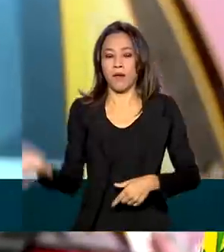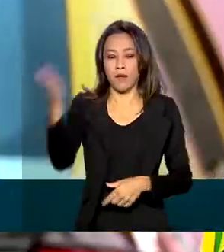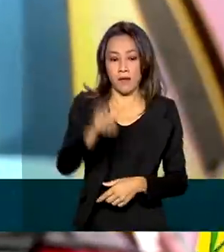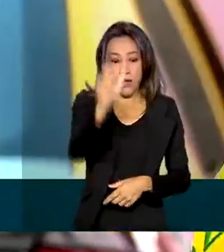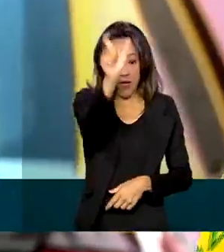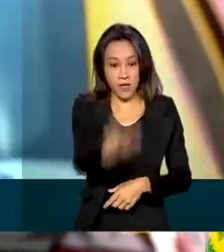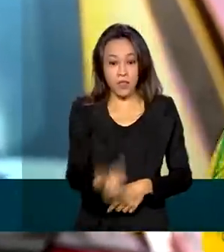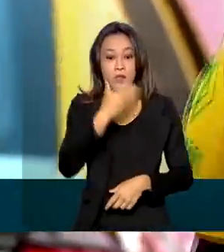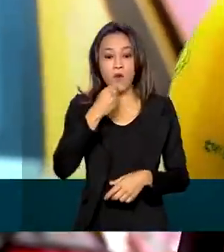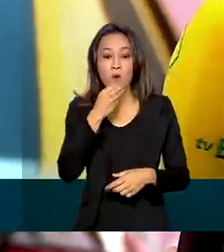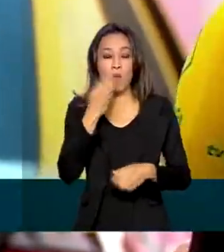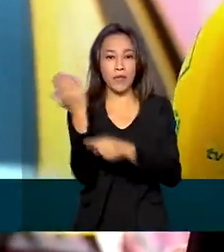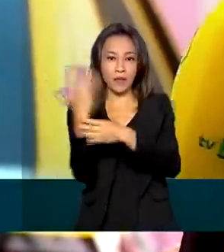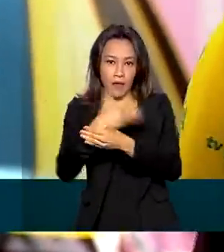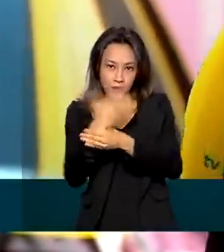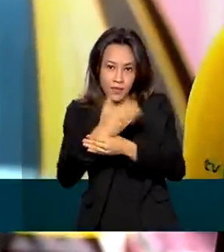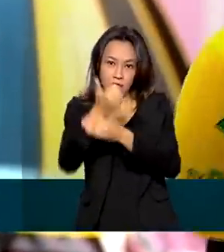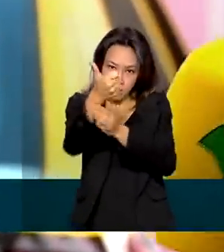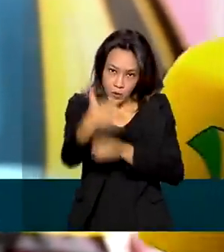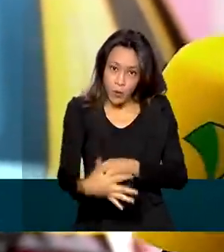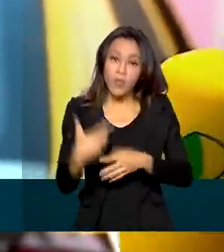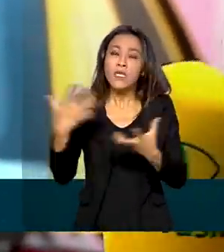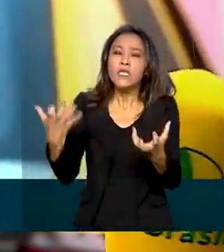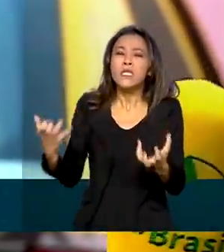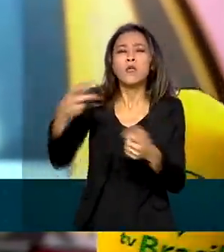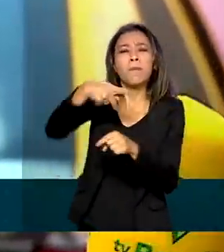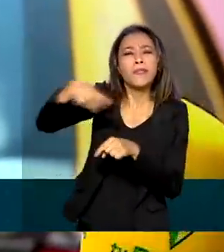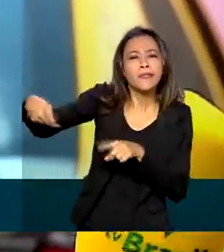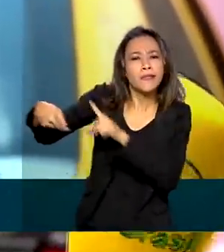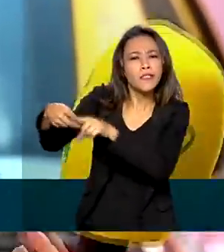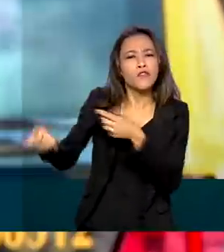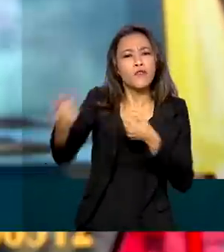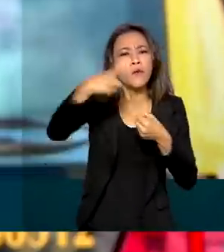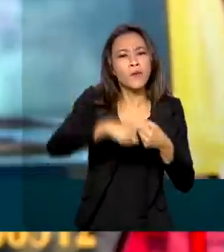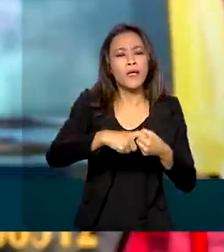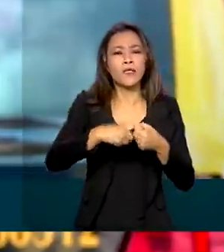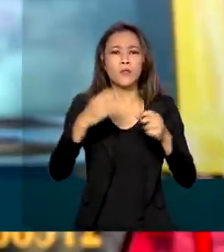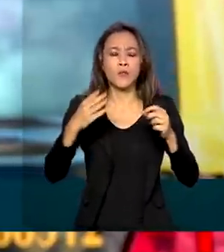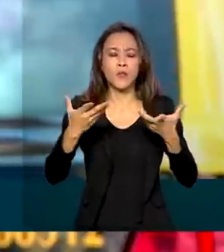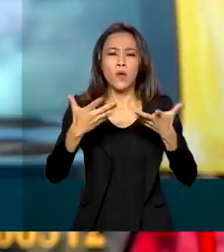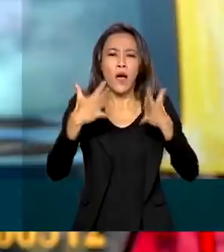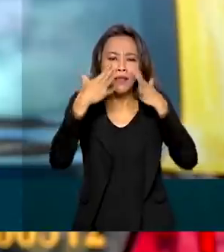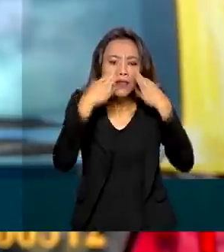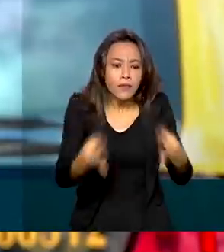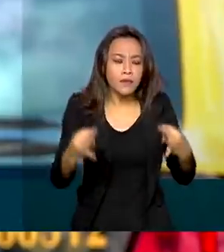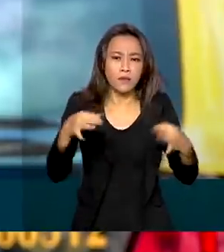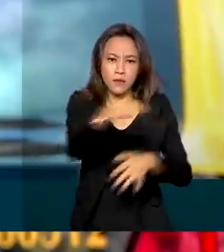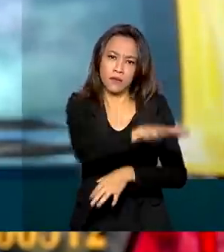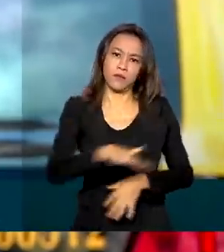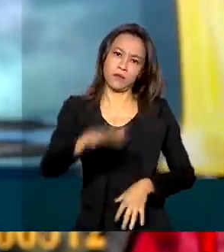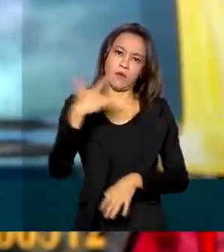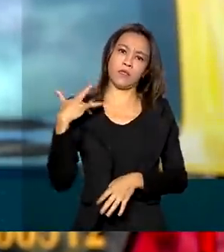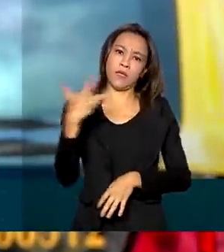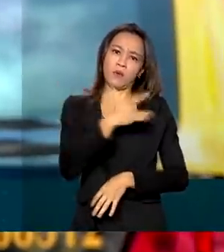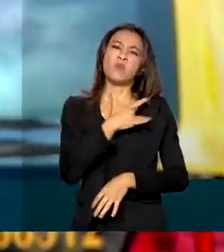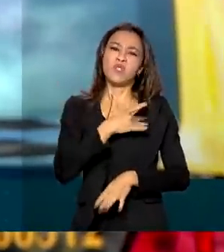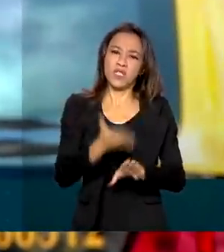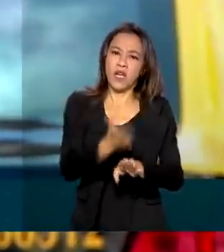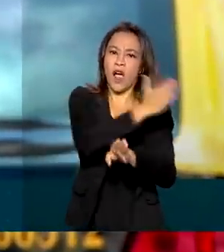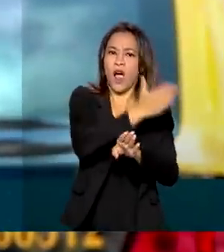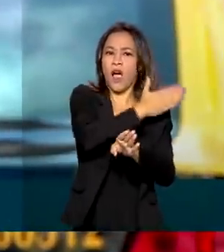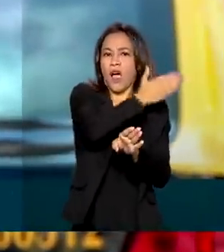taxista Jorge Garçon gostaria que Guillermo Lasso voltasse seu governo para a atenção à saúde, área esquecida